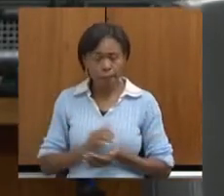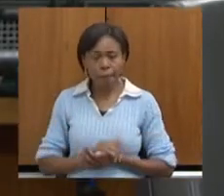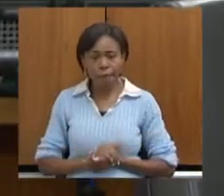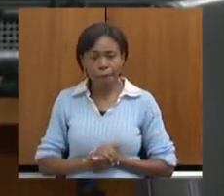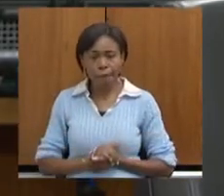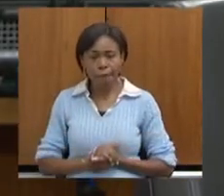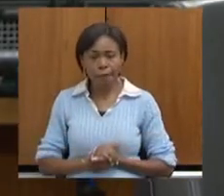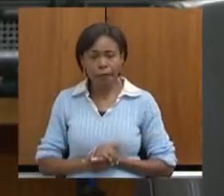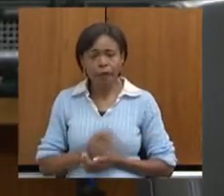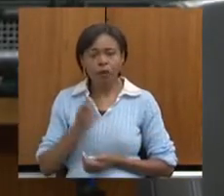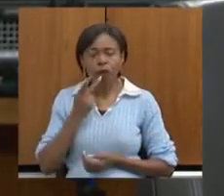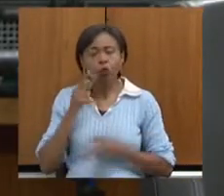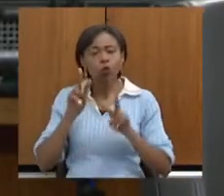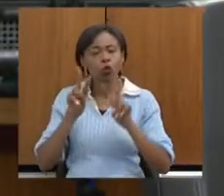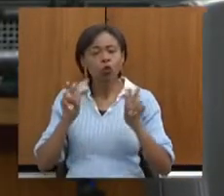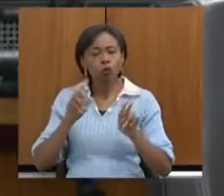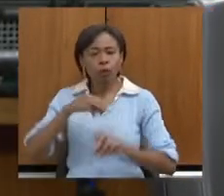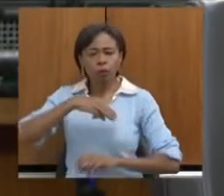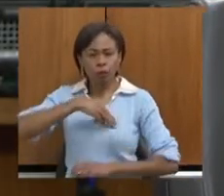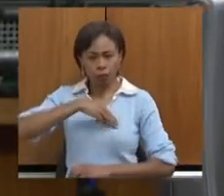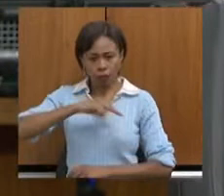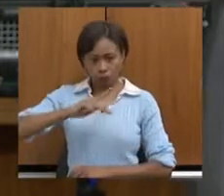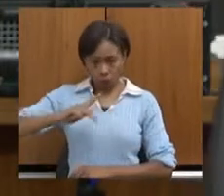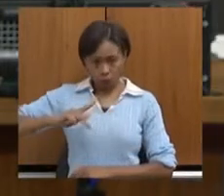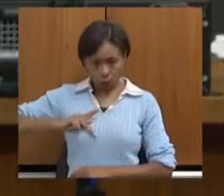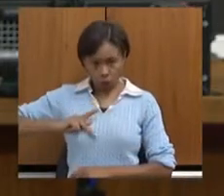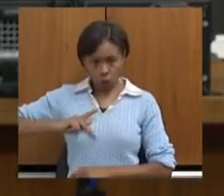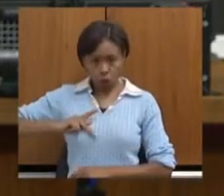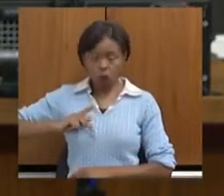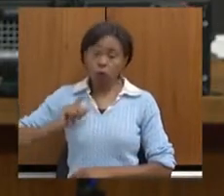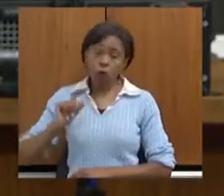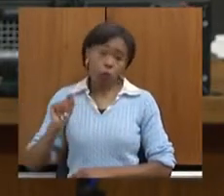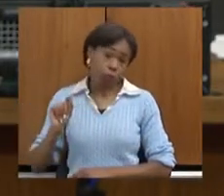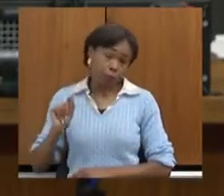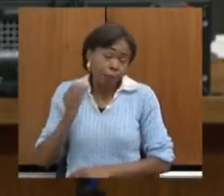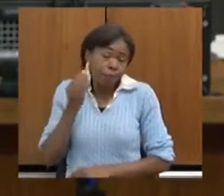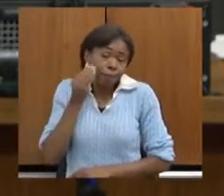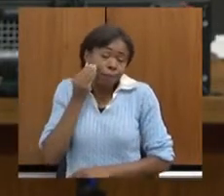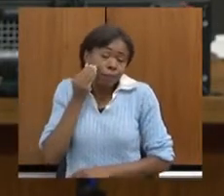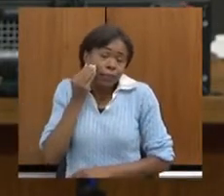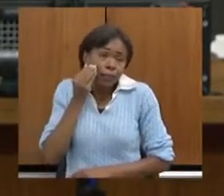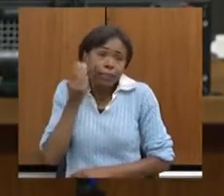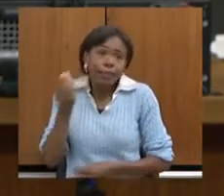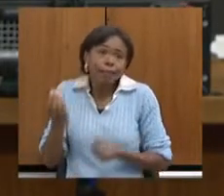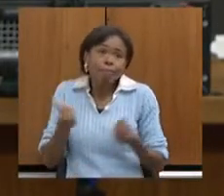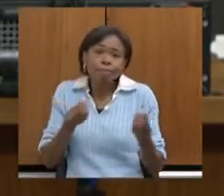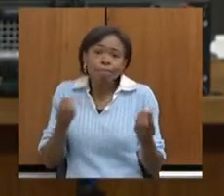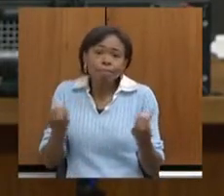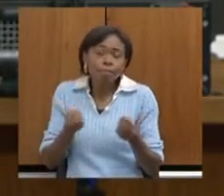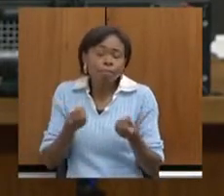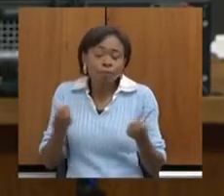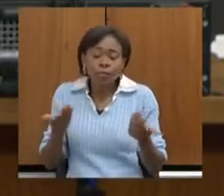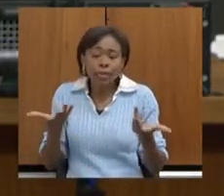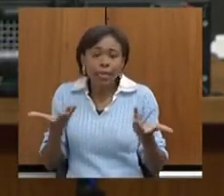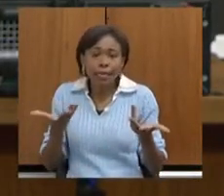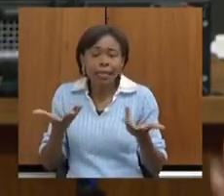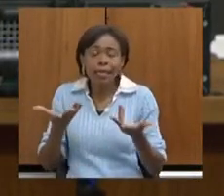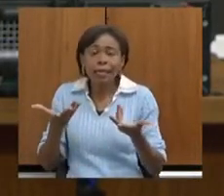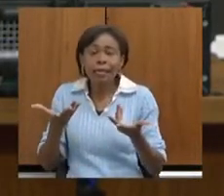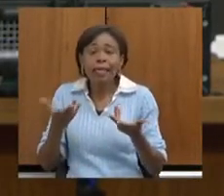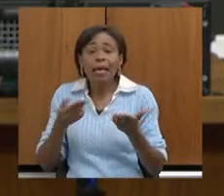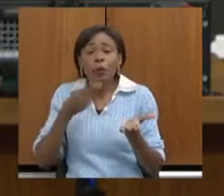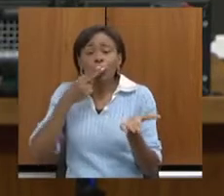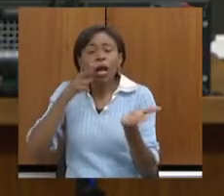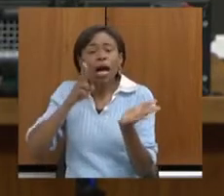falando do Ministério Público é tentar de alguma maneira sem ser irmos a